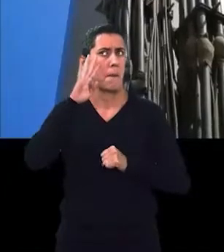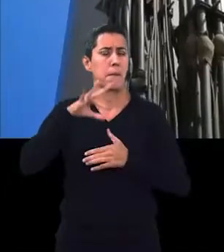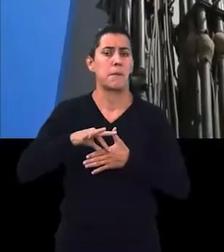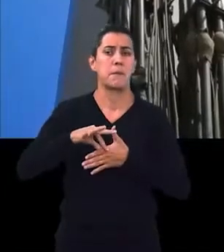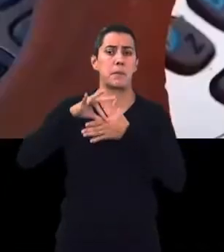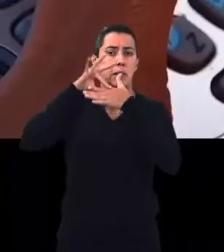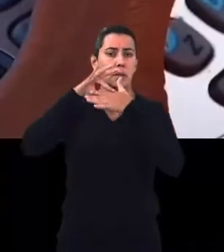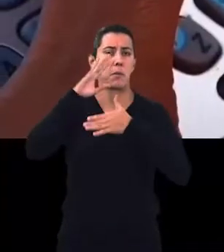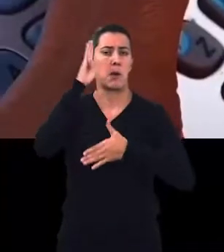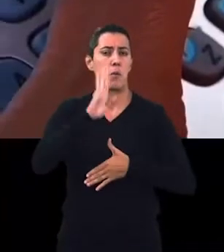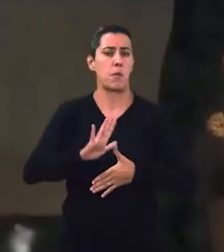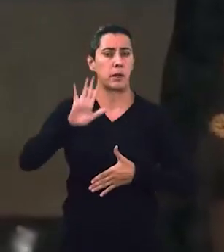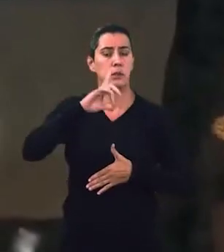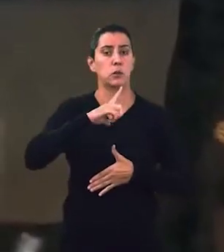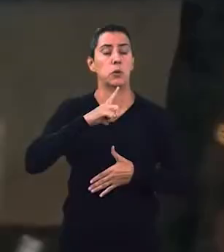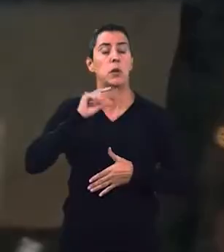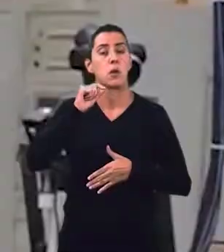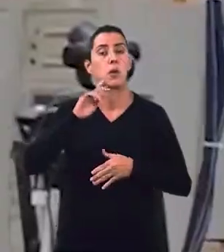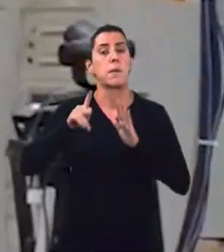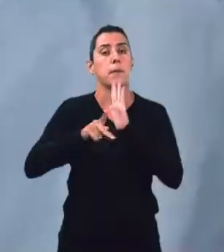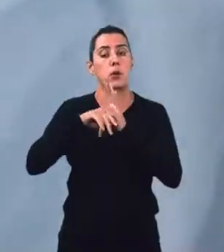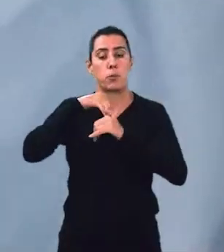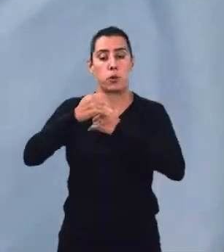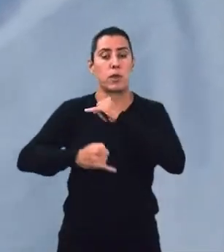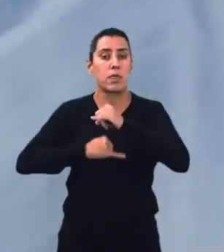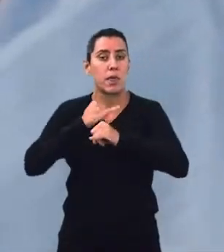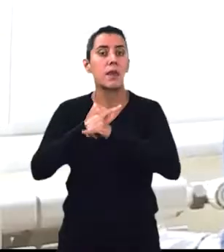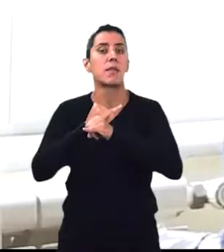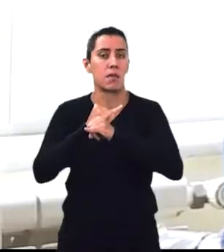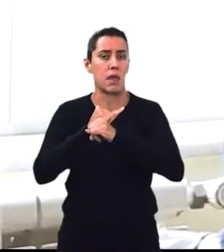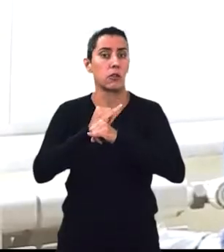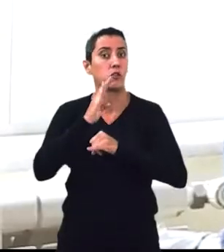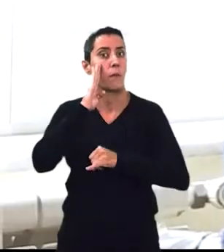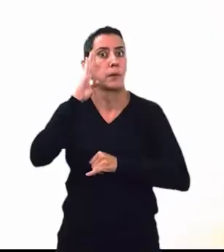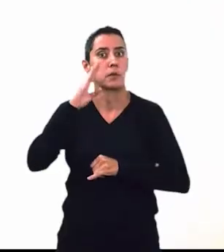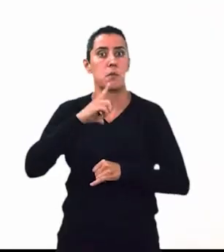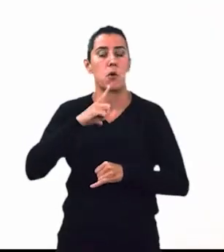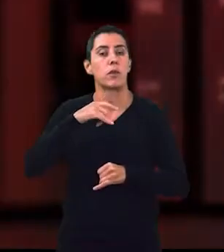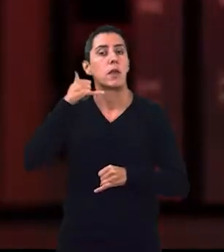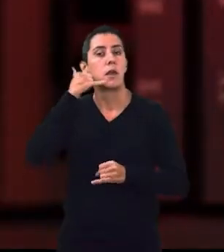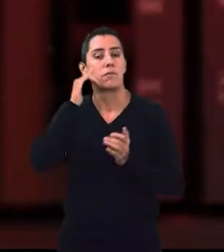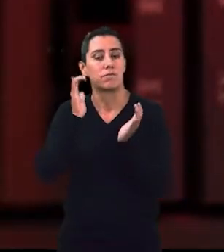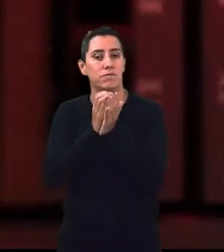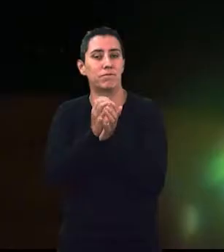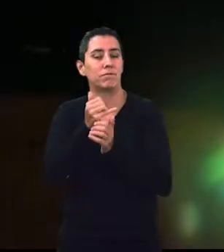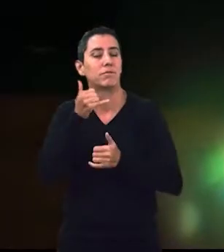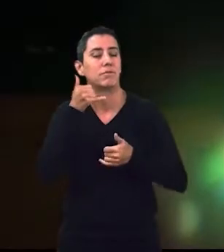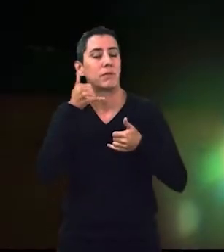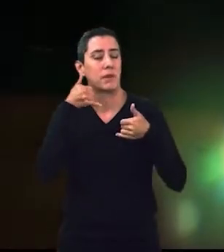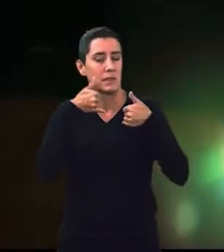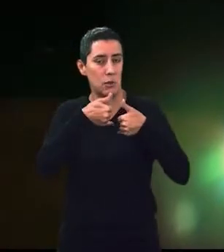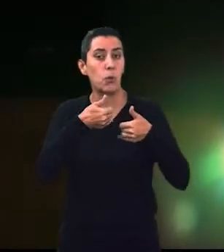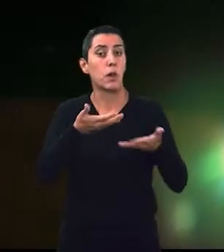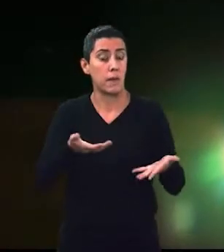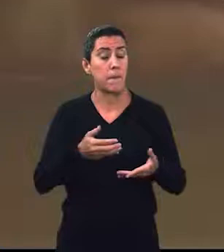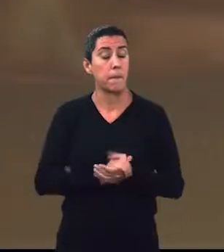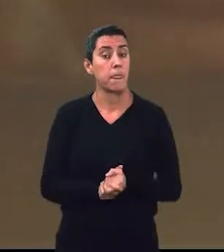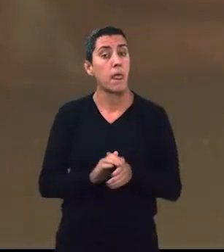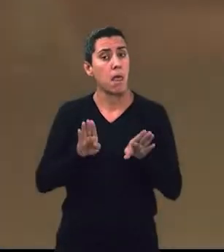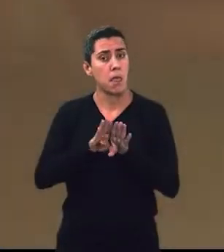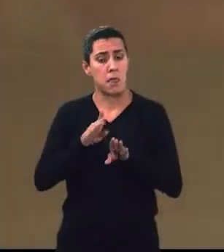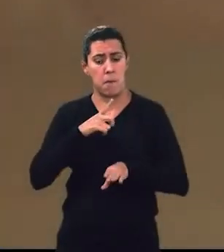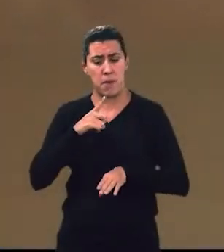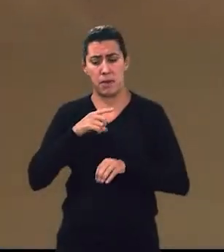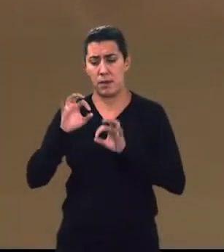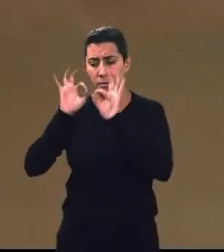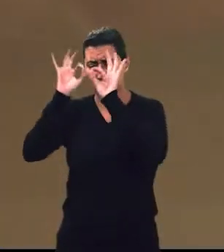banda larga fixa e móvel através das parcerias com as principais operadoras de telecomunicações. Também oferecemos infraestrutura